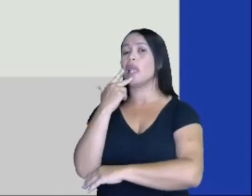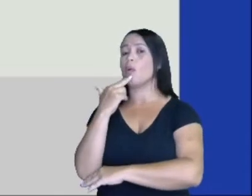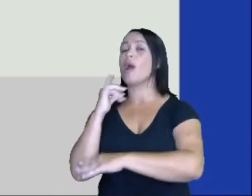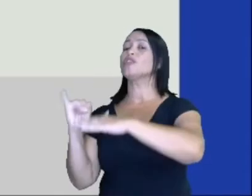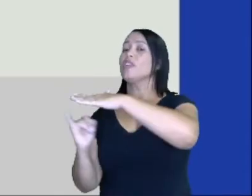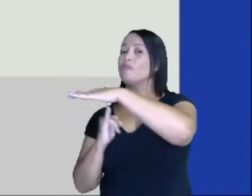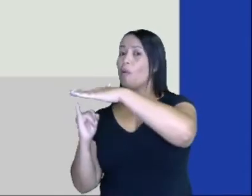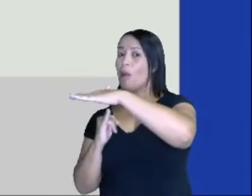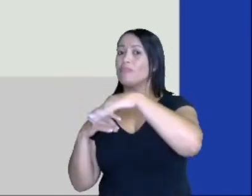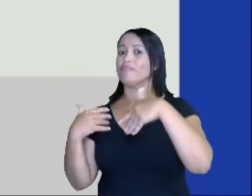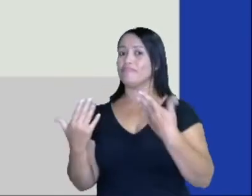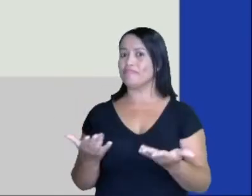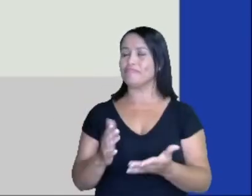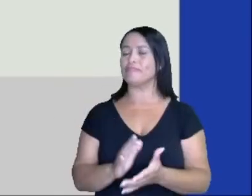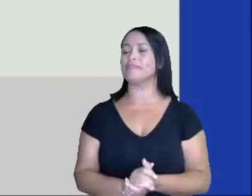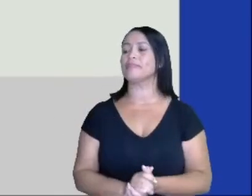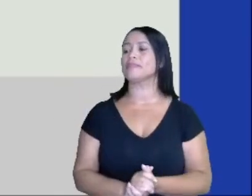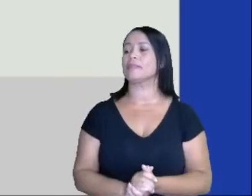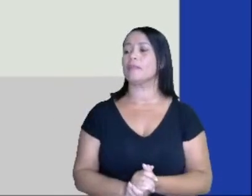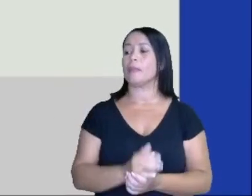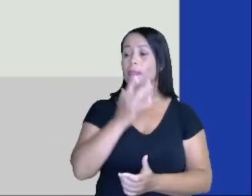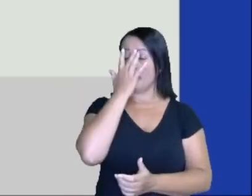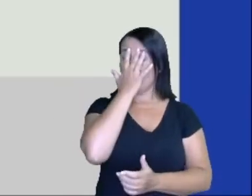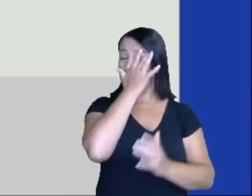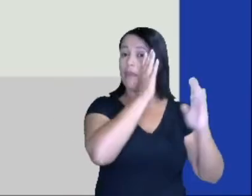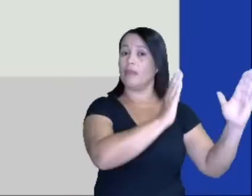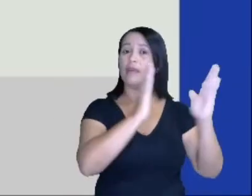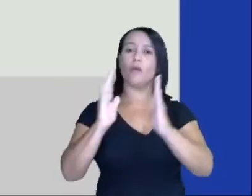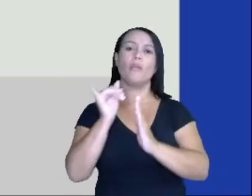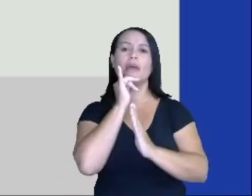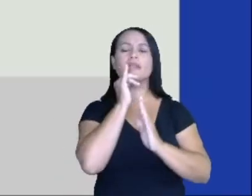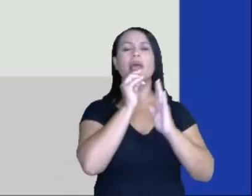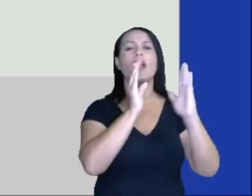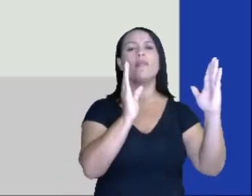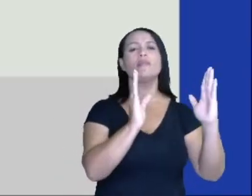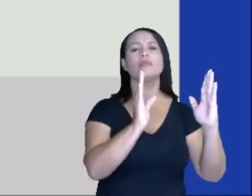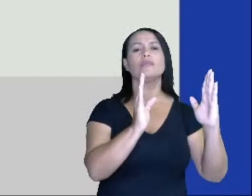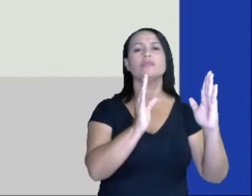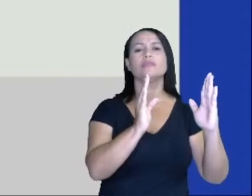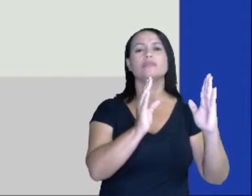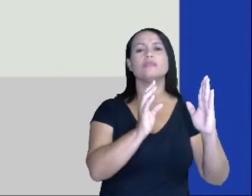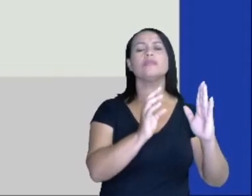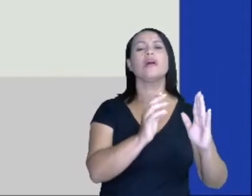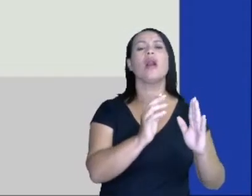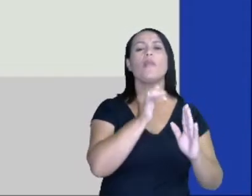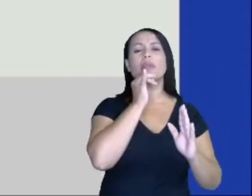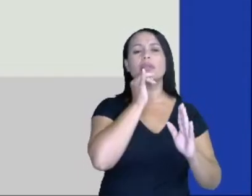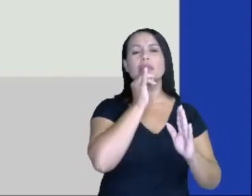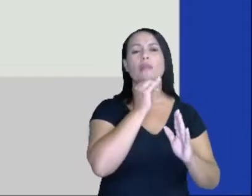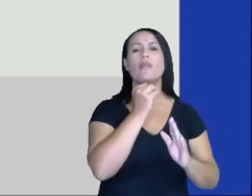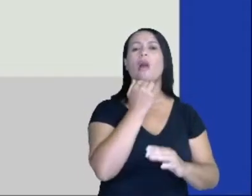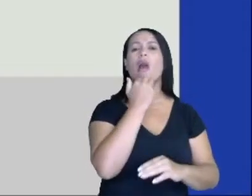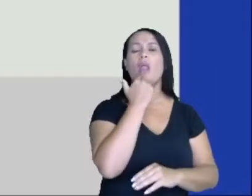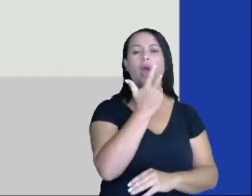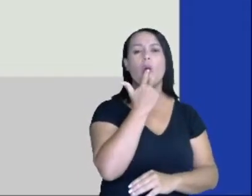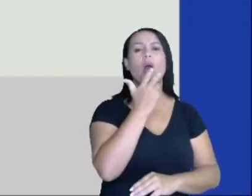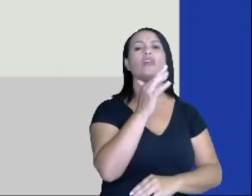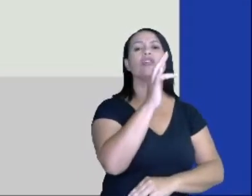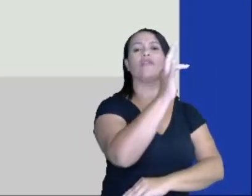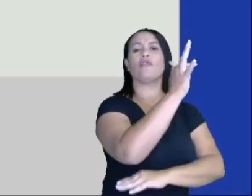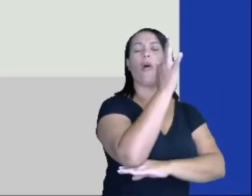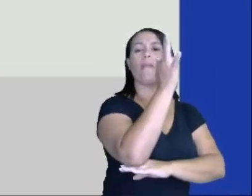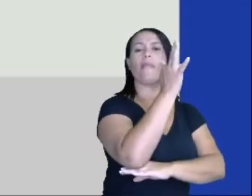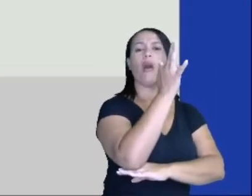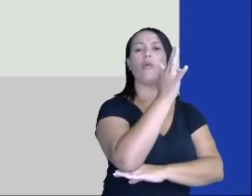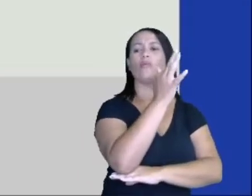linguagem informal. Aqui um exemplo. Registro formal, ou seja, linguagem formal.